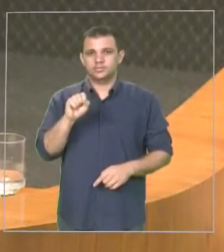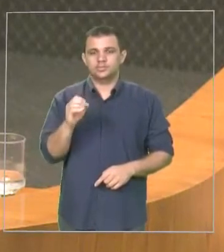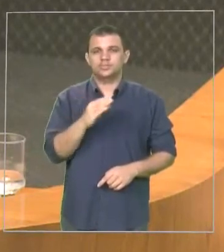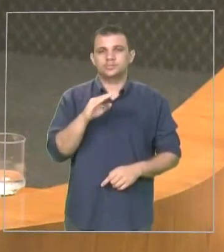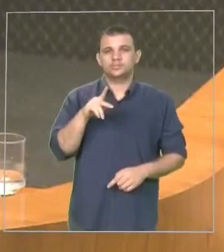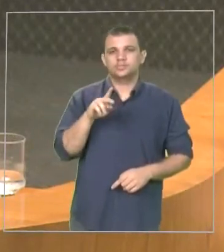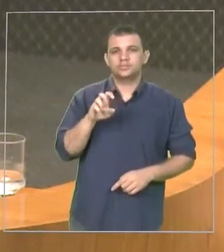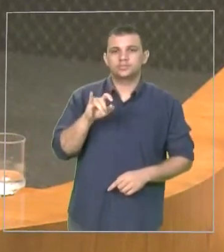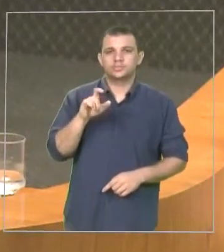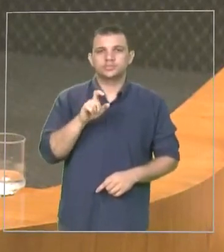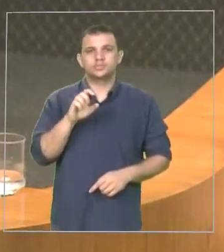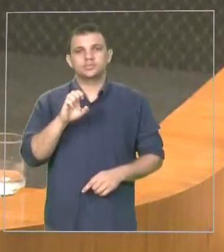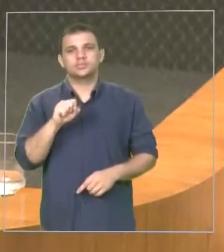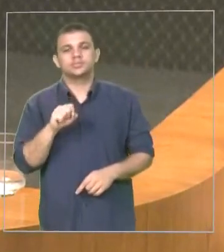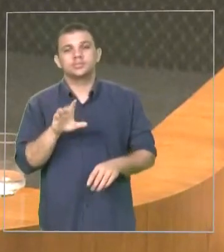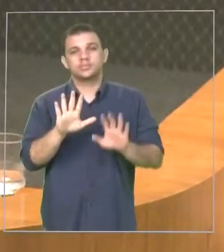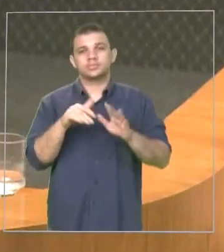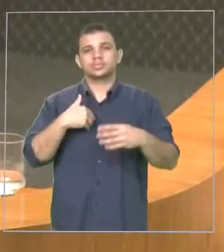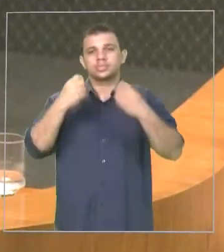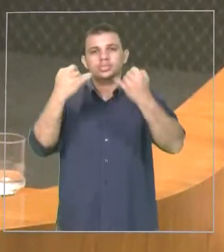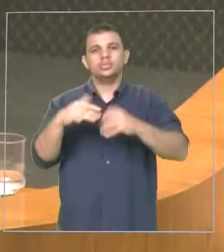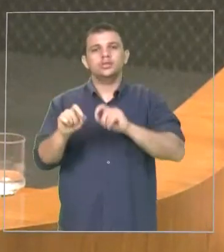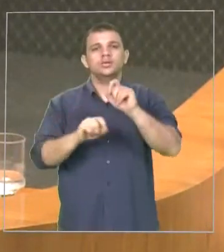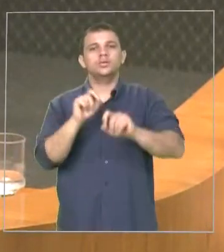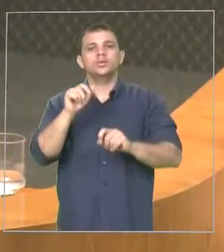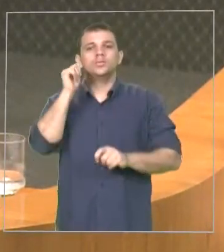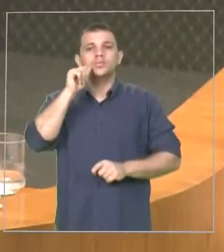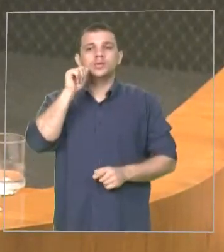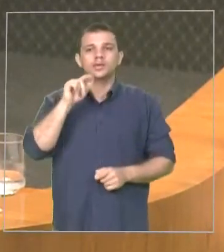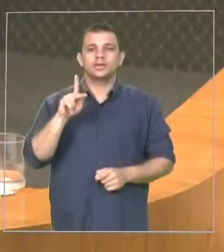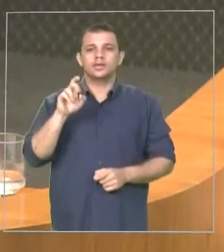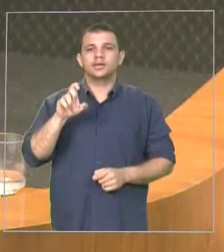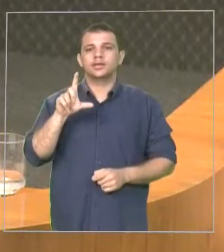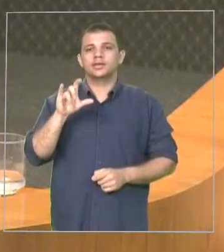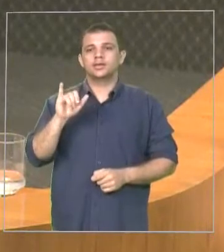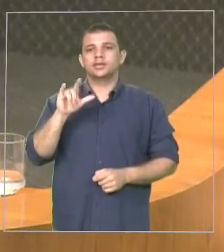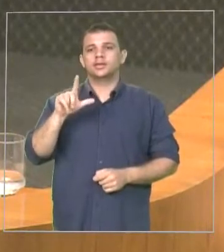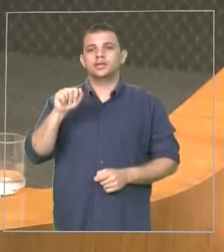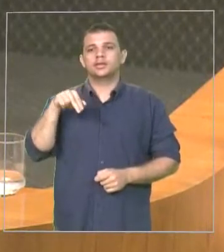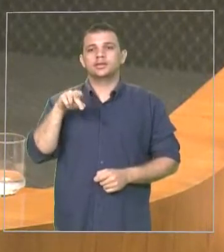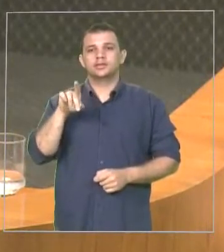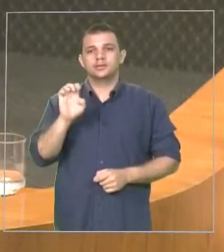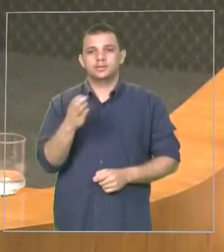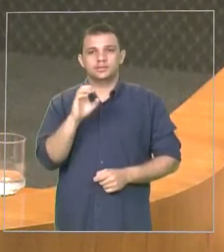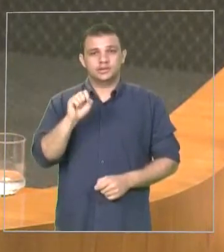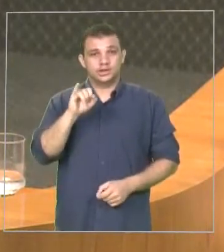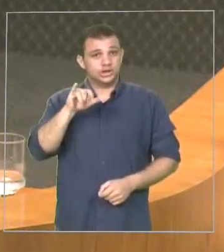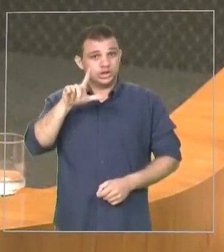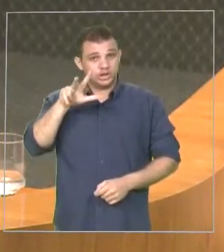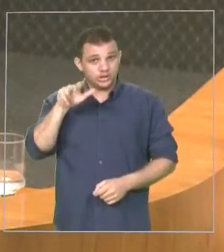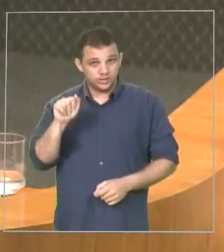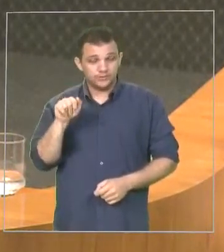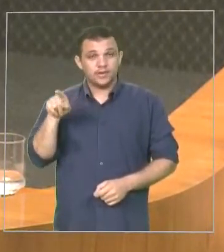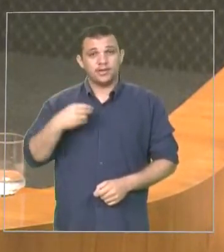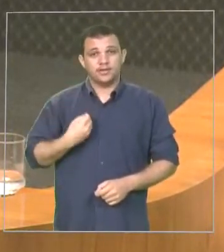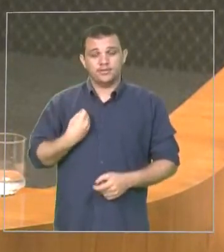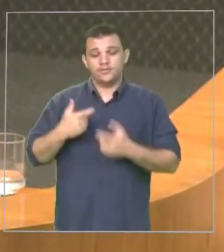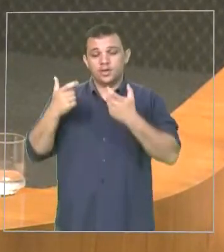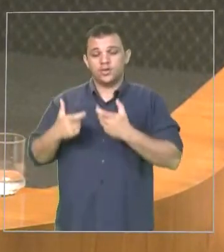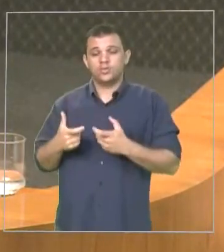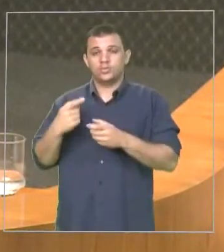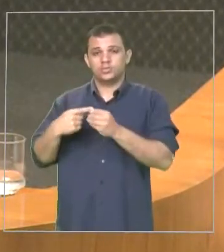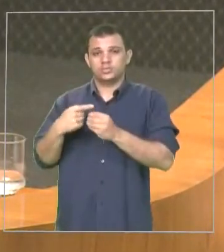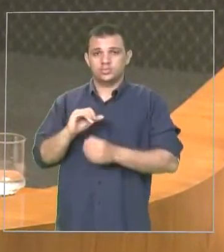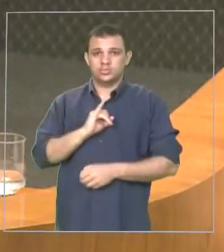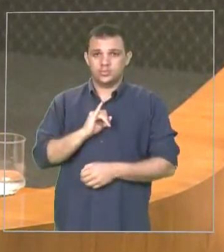da servidora Keilante Silva, de Imperatriz. Eu até onde pude averiguar,